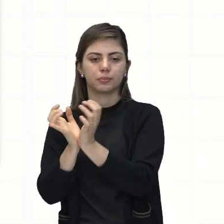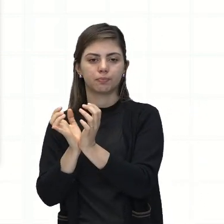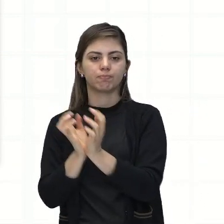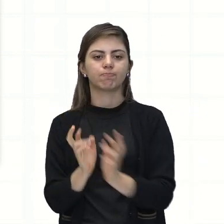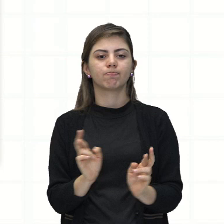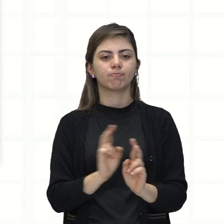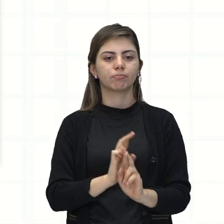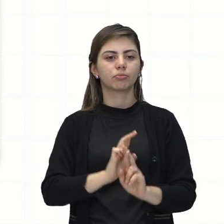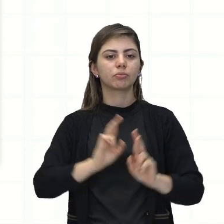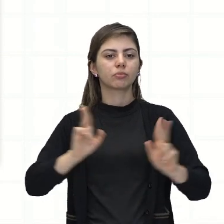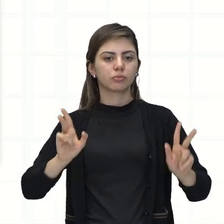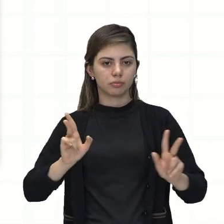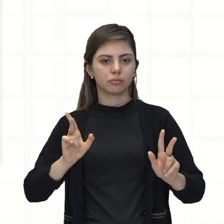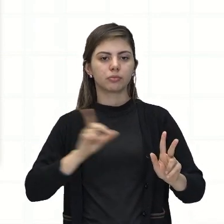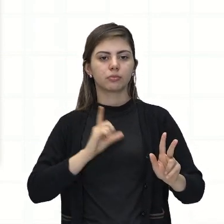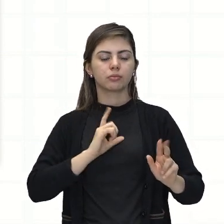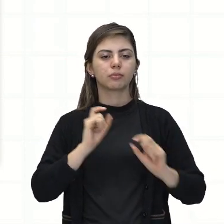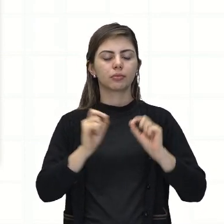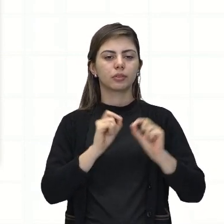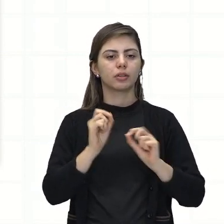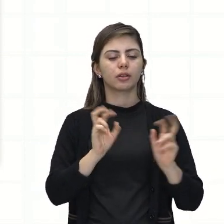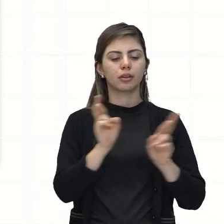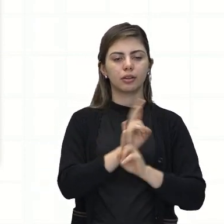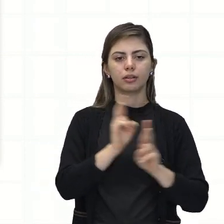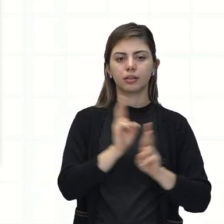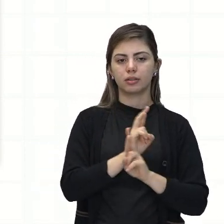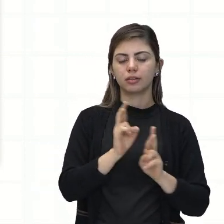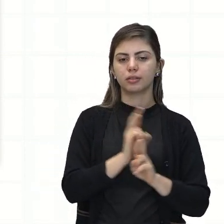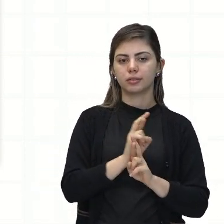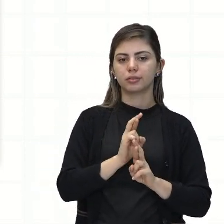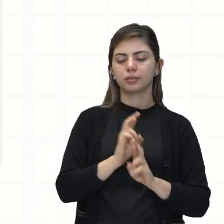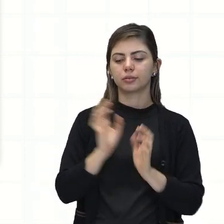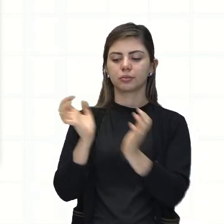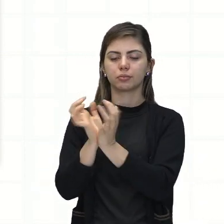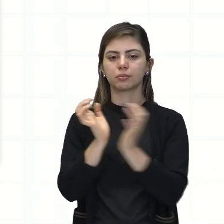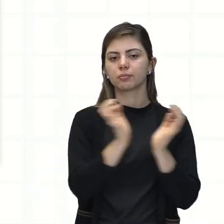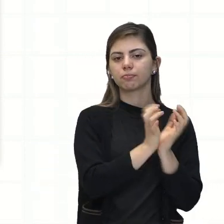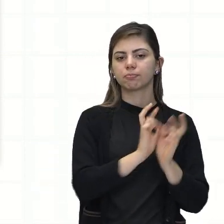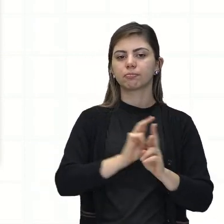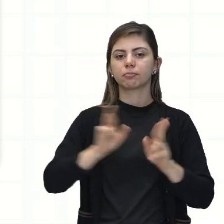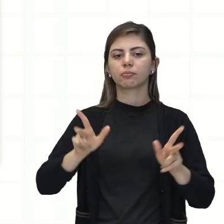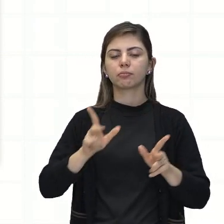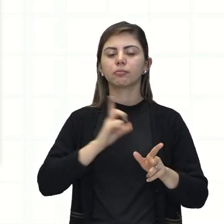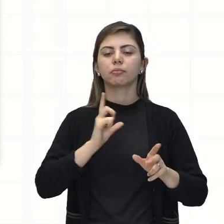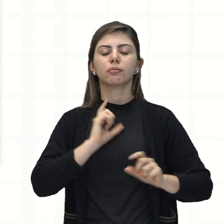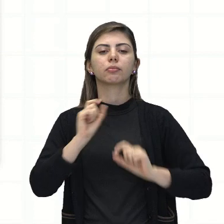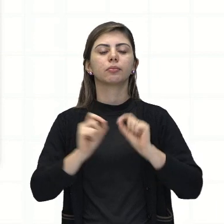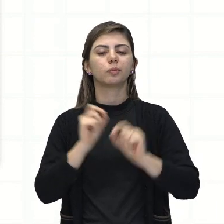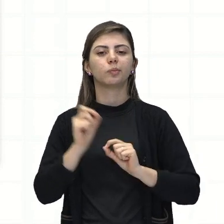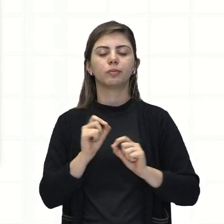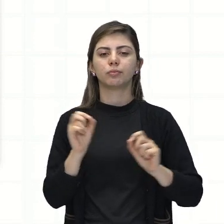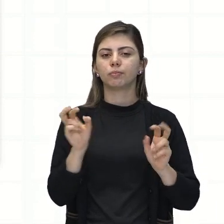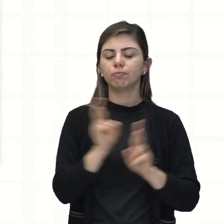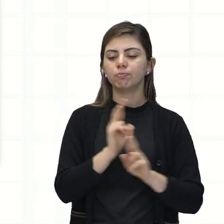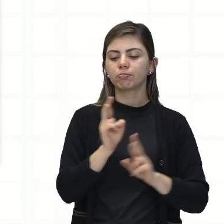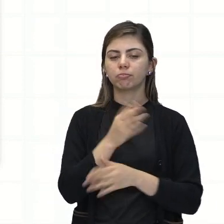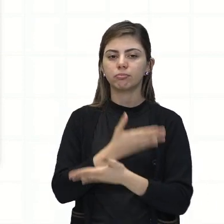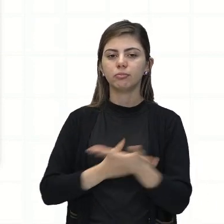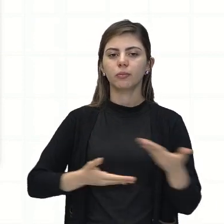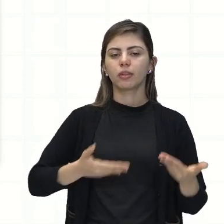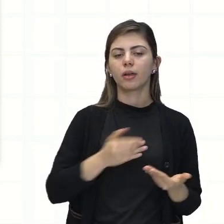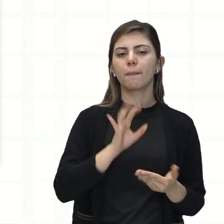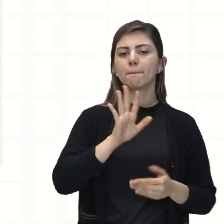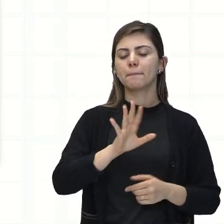é interespecífica, porque são espécies diferentes, interagem e apenas